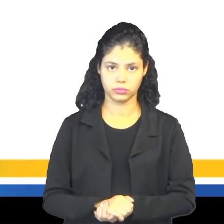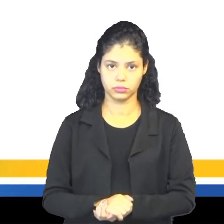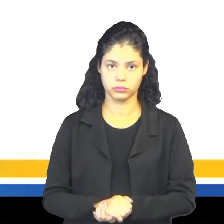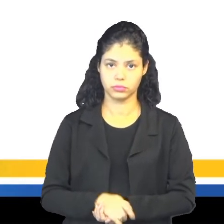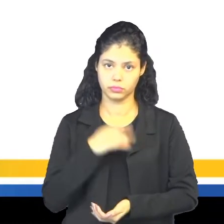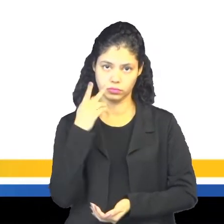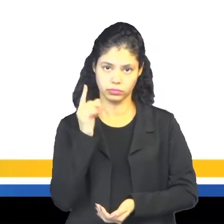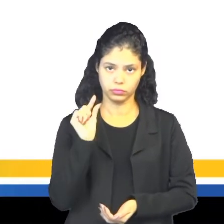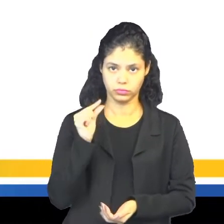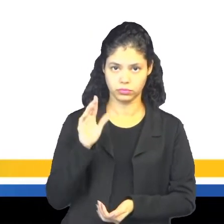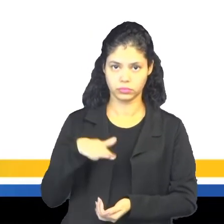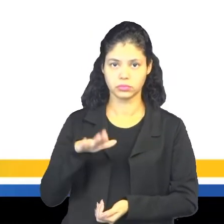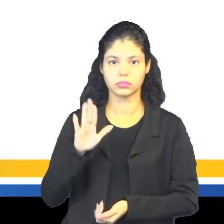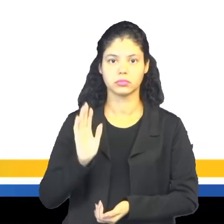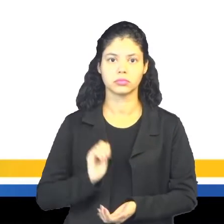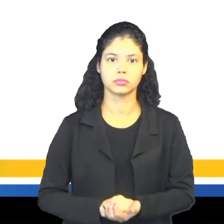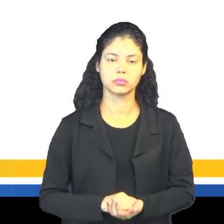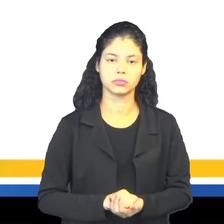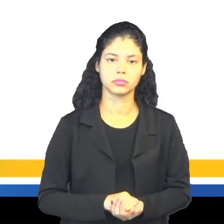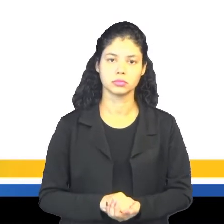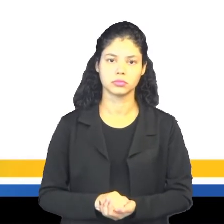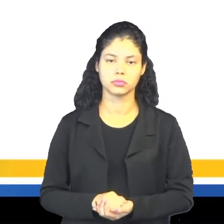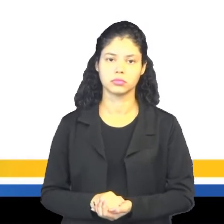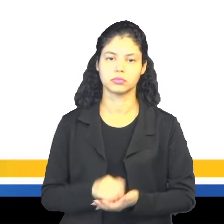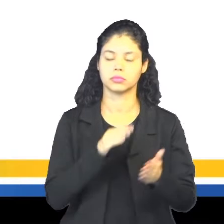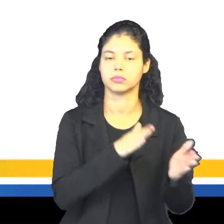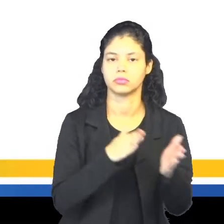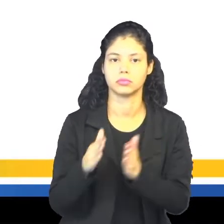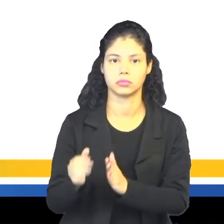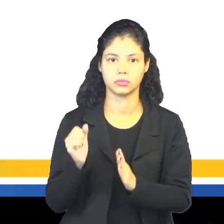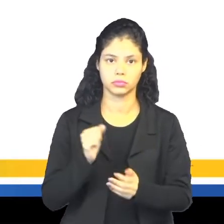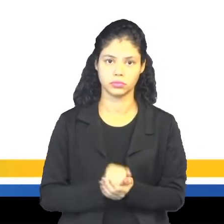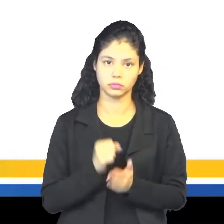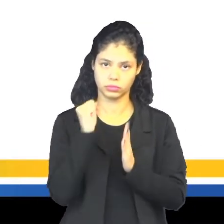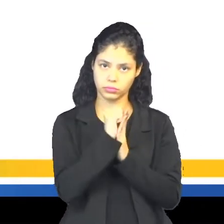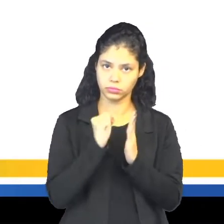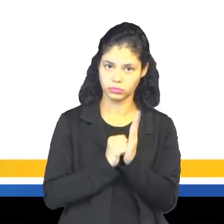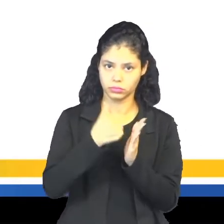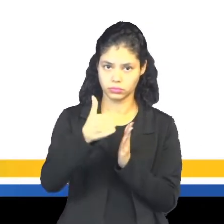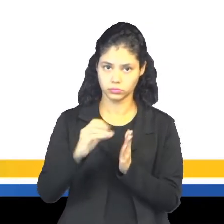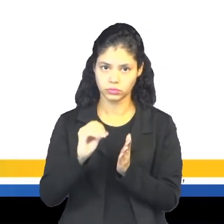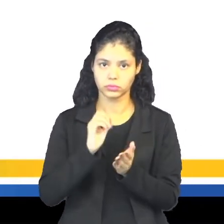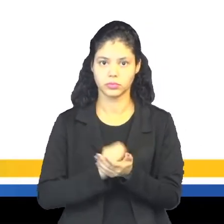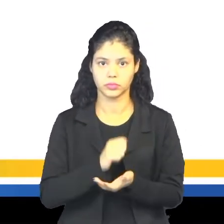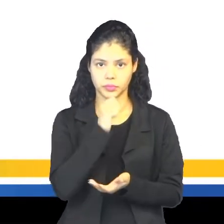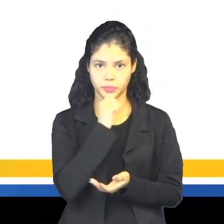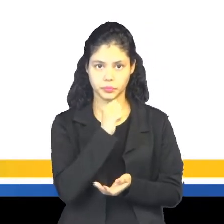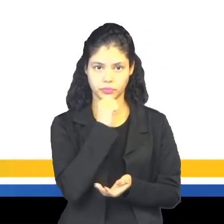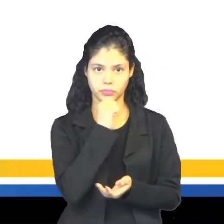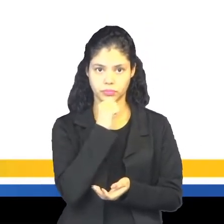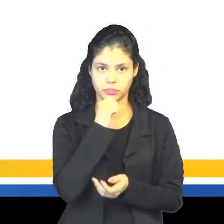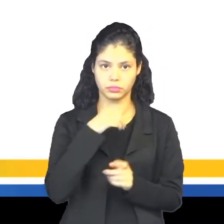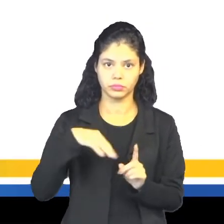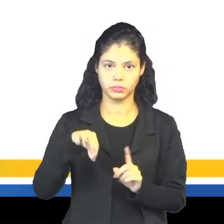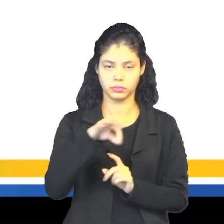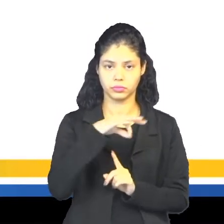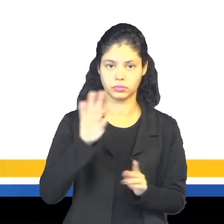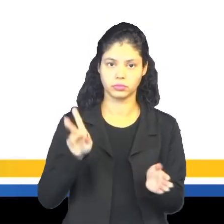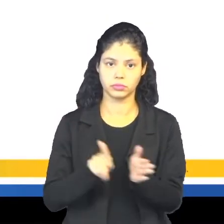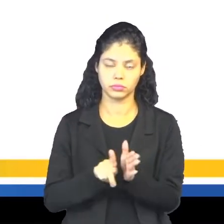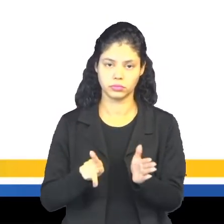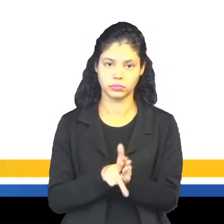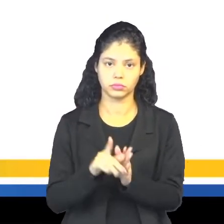Falando um pouco mais da Guerra de Reconquista, a gente tem aí, a partir do século X, né, animado ali com o espírito das cruzadas e